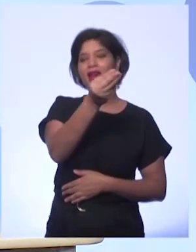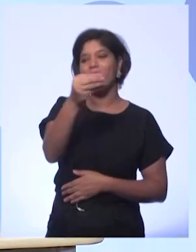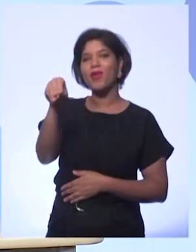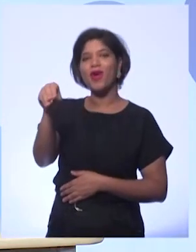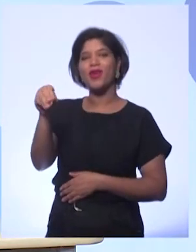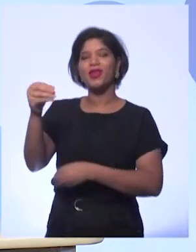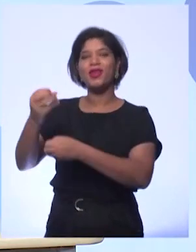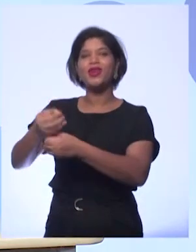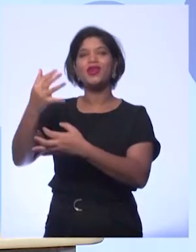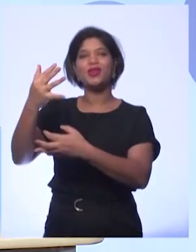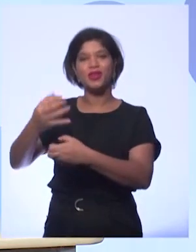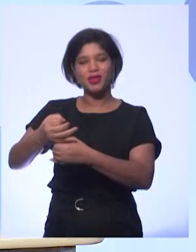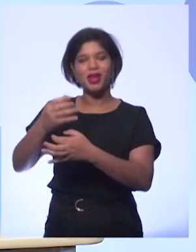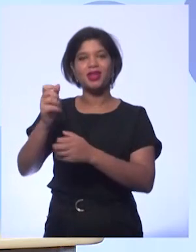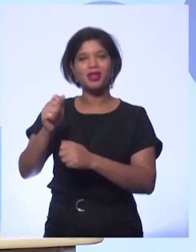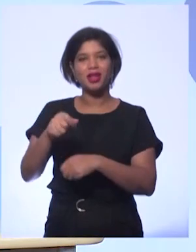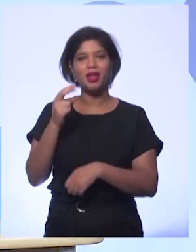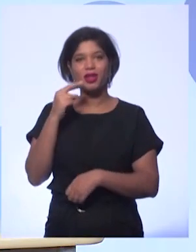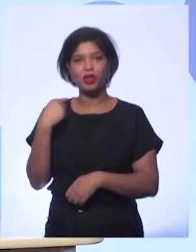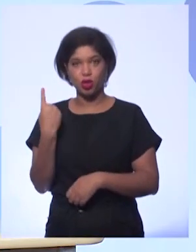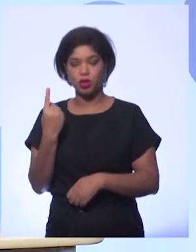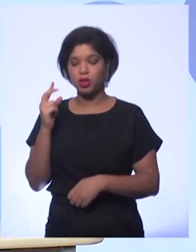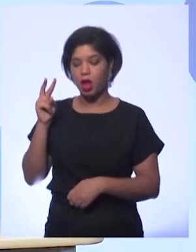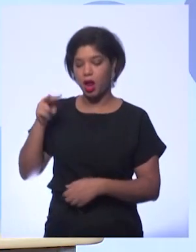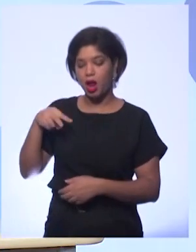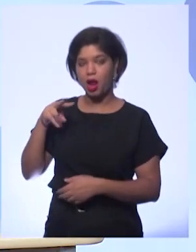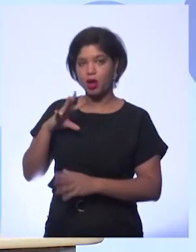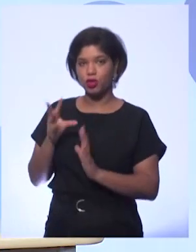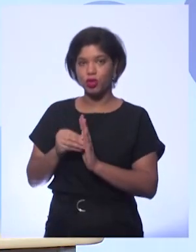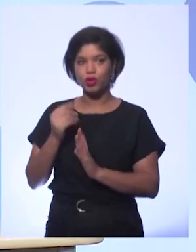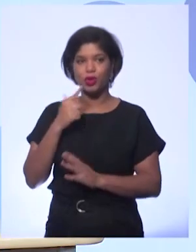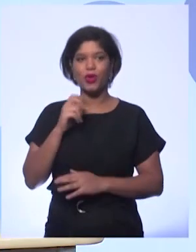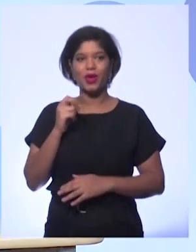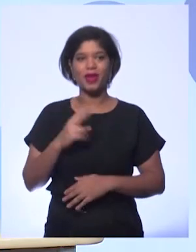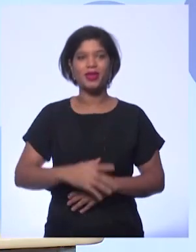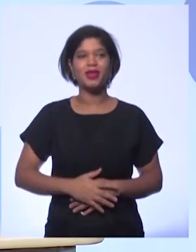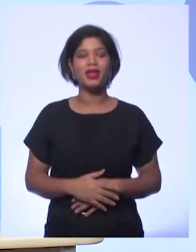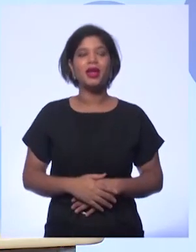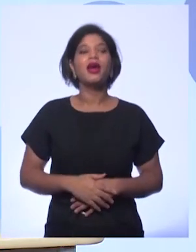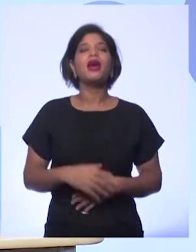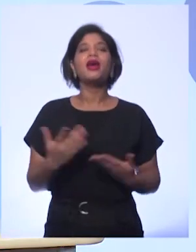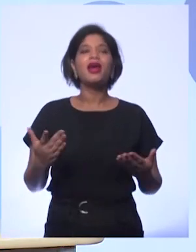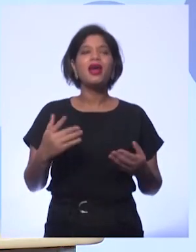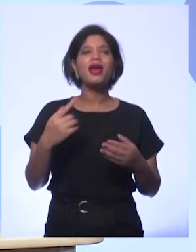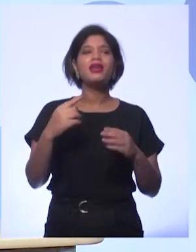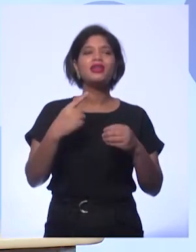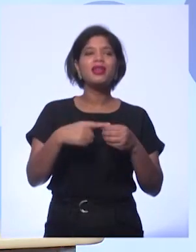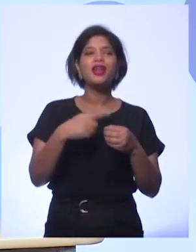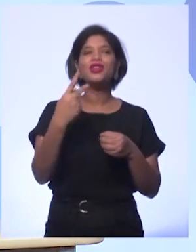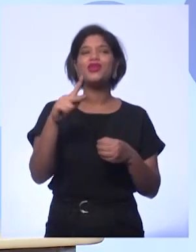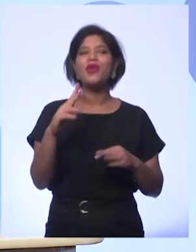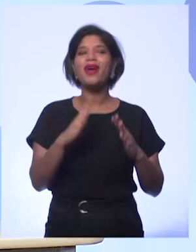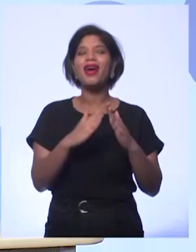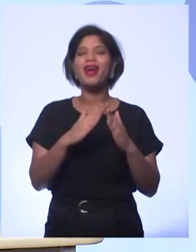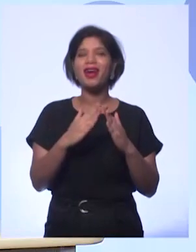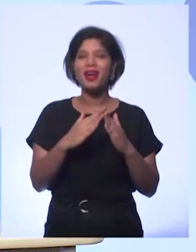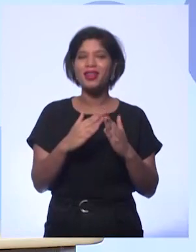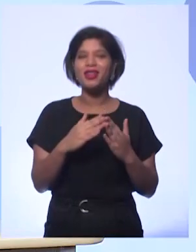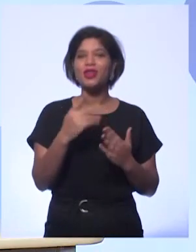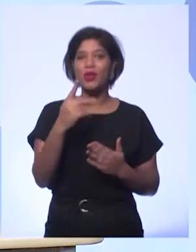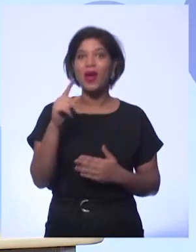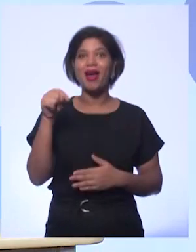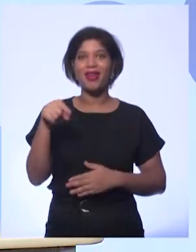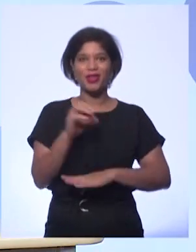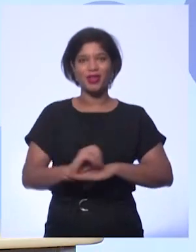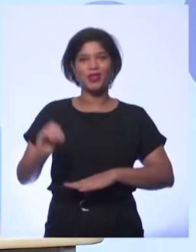professor, mande aqui para a gente as respostas dos seus alunos, tá certo? Fala qual é a sua escola, a sua cidade, para a gente poder divulgar aqui no centro